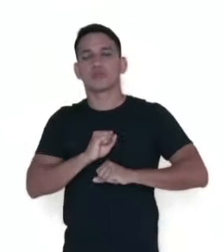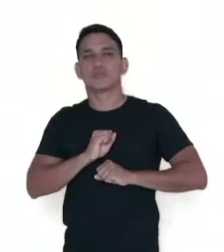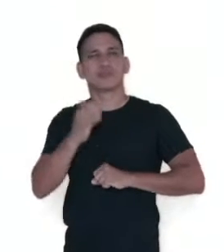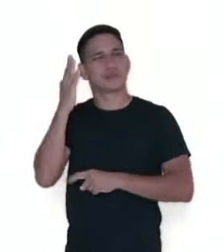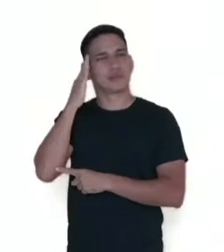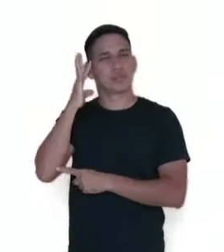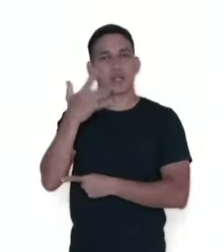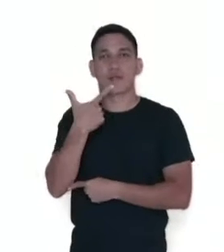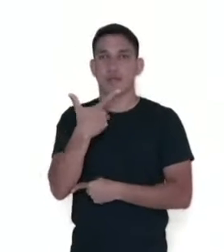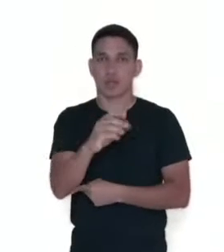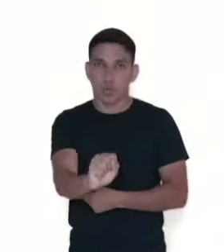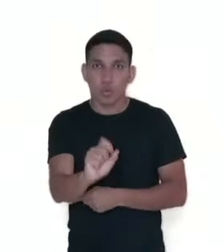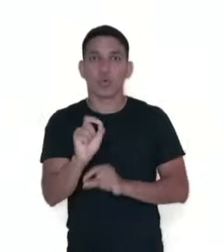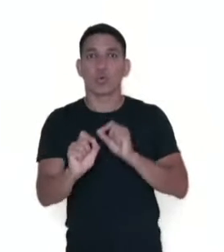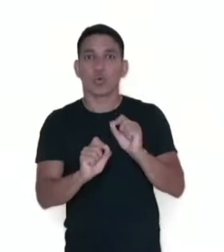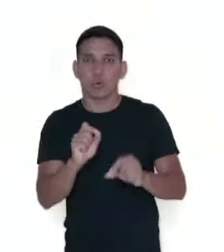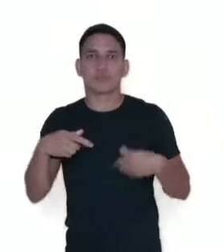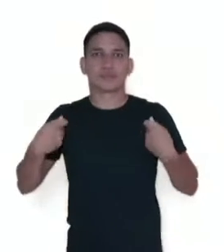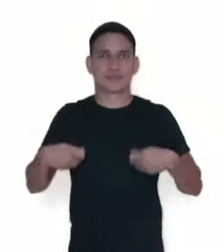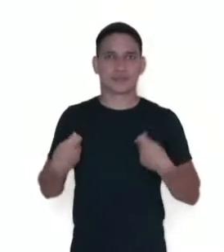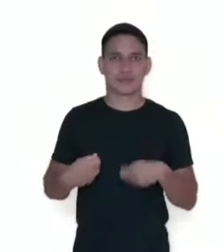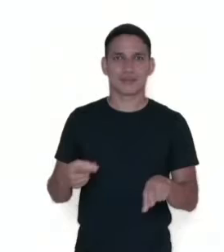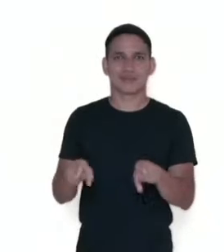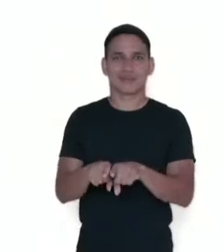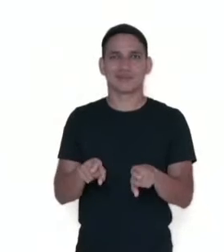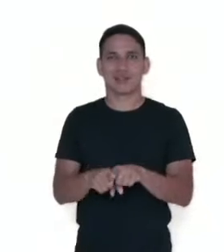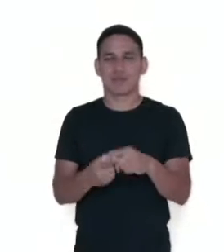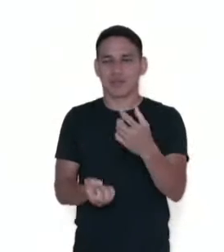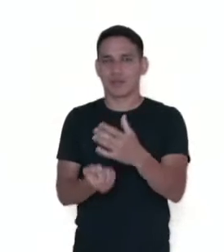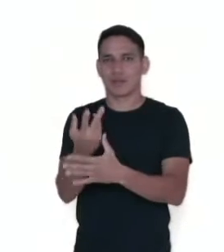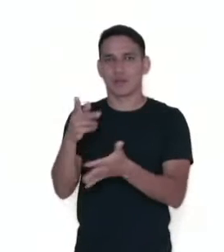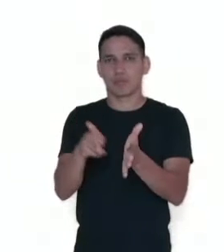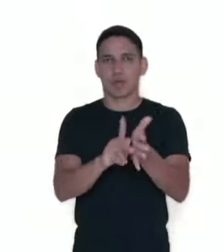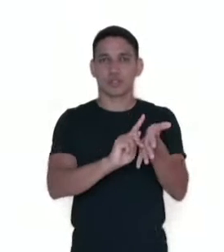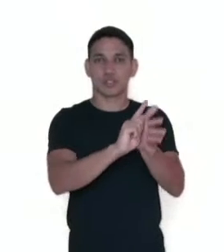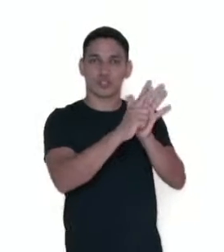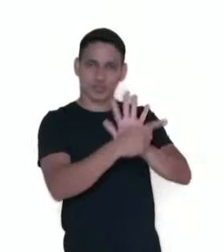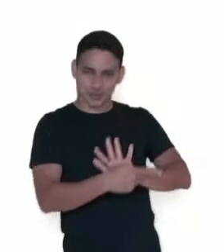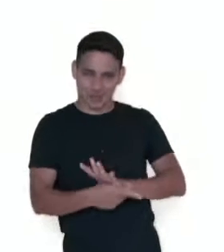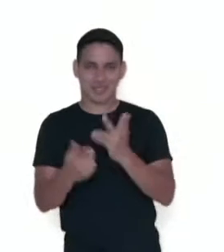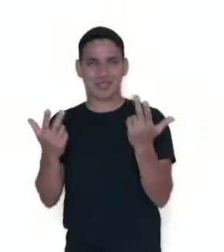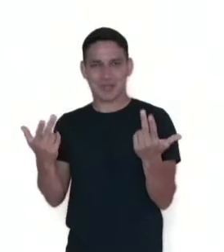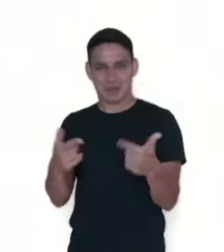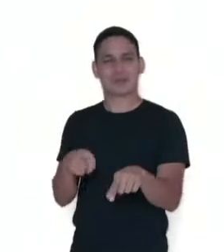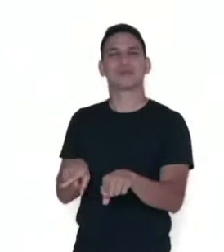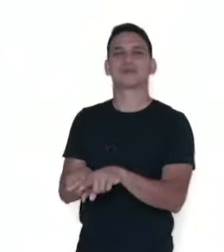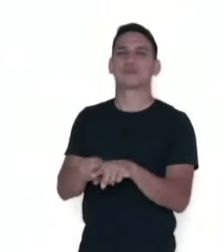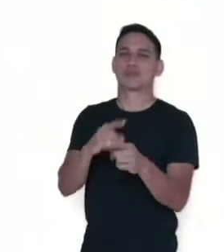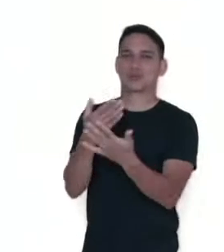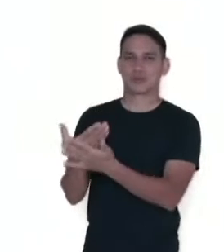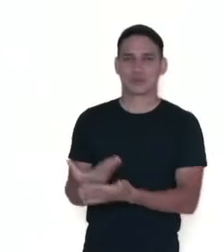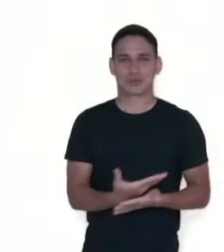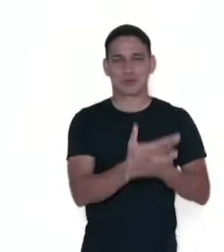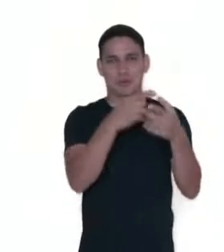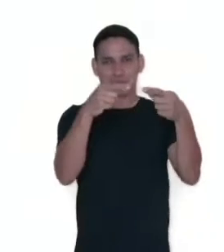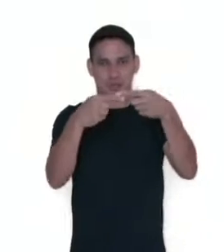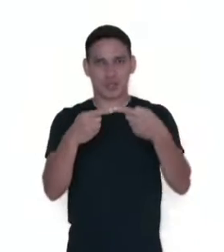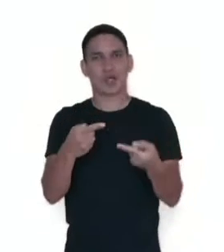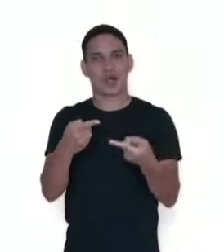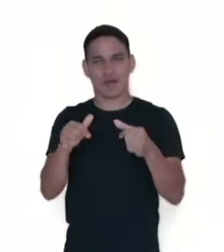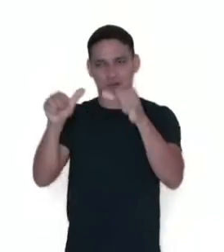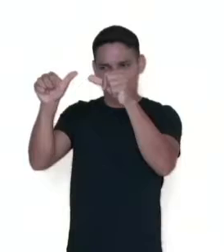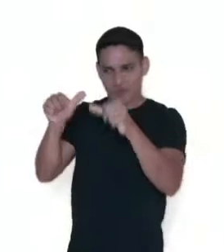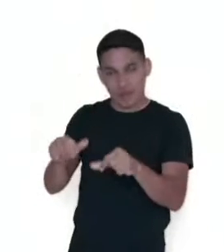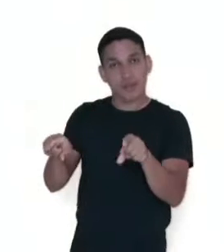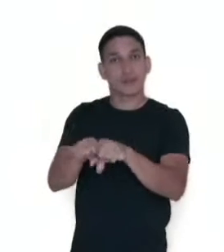linguístico necessário para a compreensão e produção do gênero textual estudado e também compreender o vocabulário